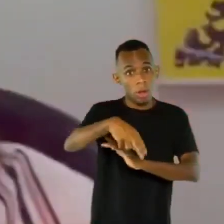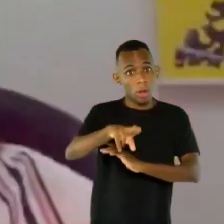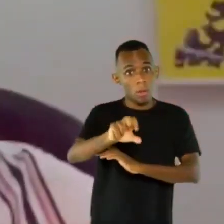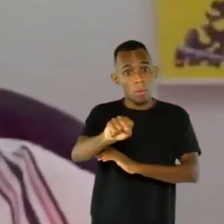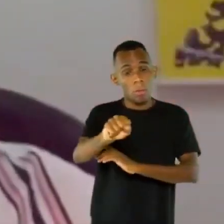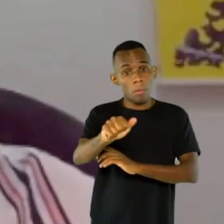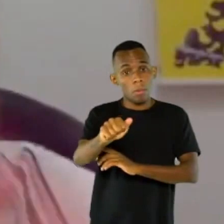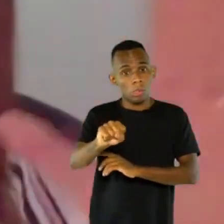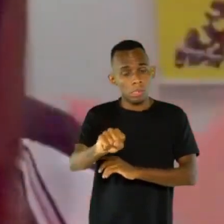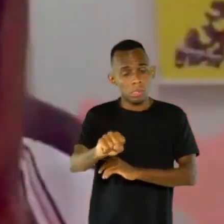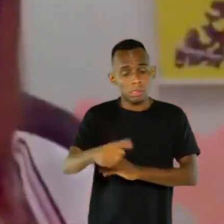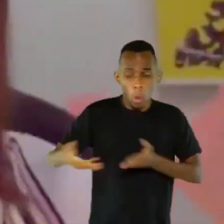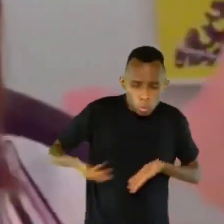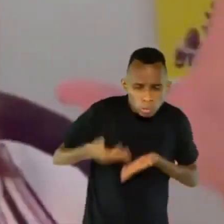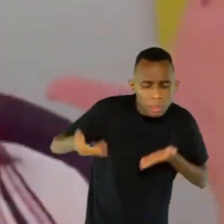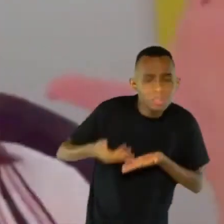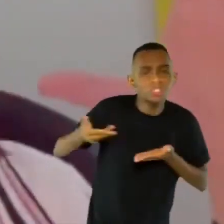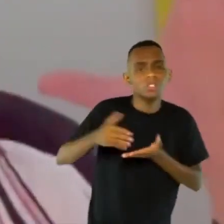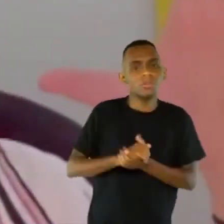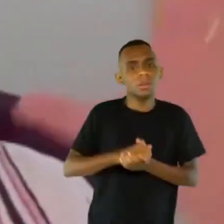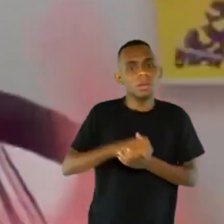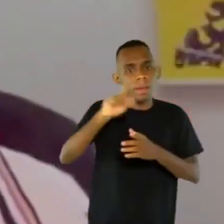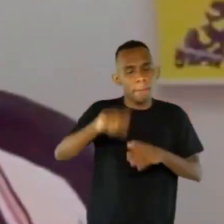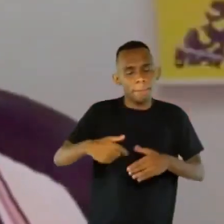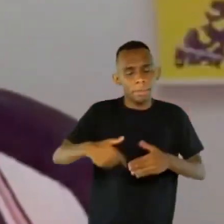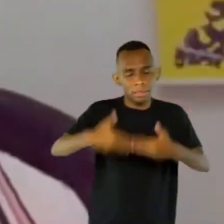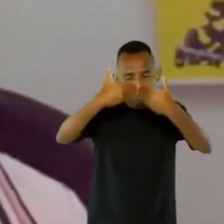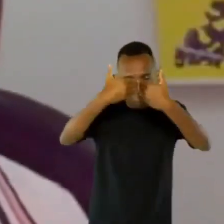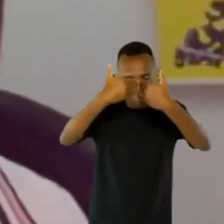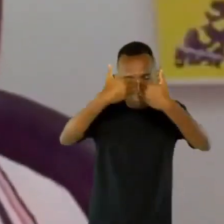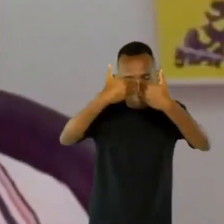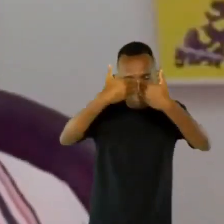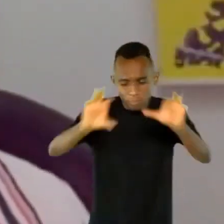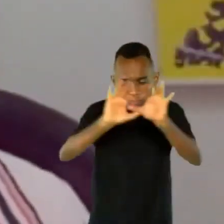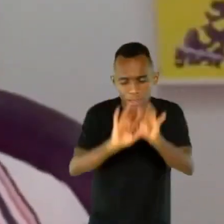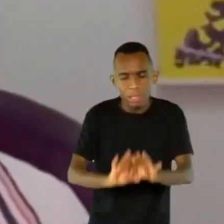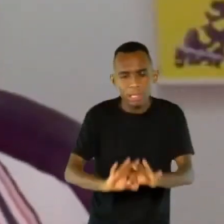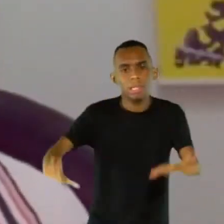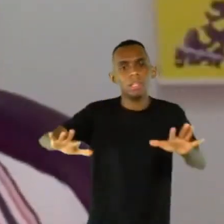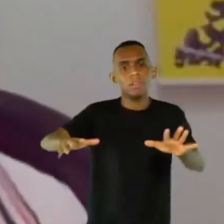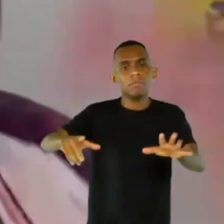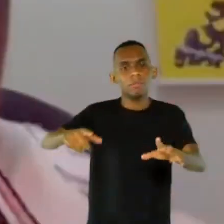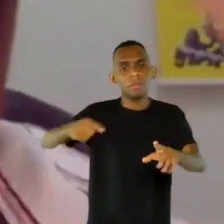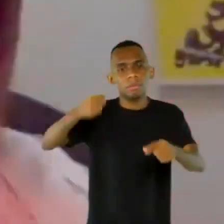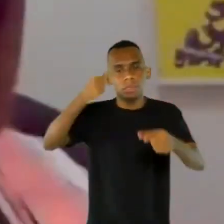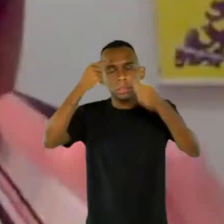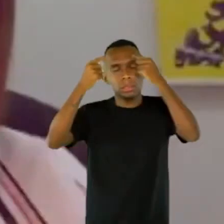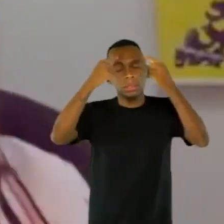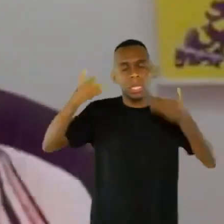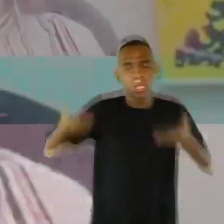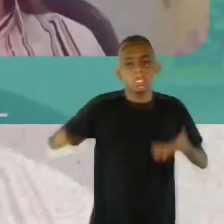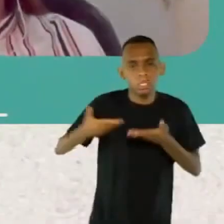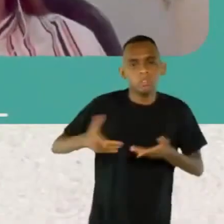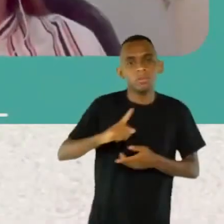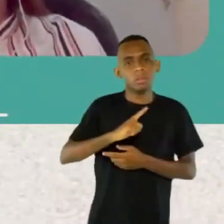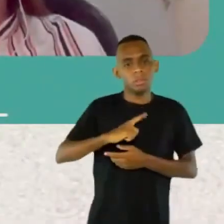como... E você só tem que abrir o espaço para ela, entendeu? Patrícia, elas